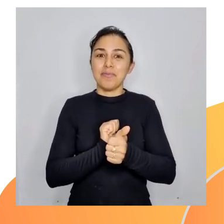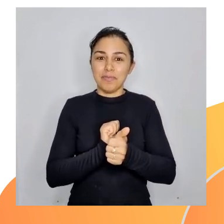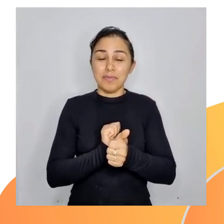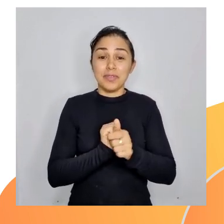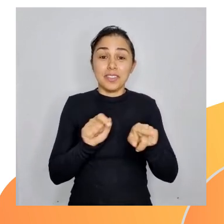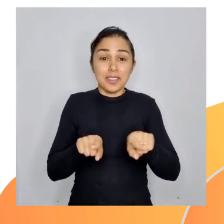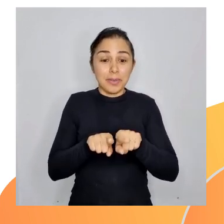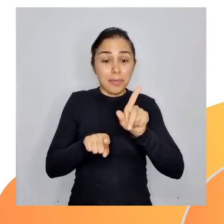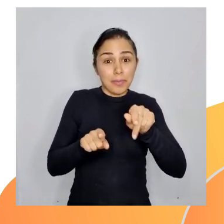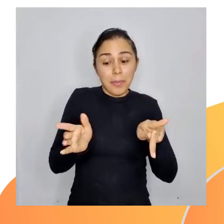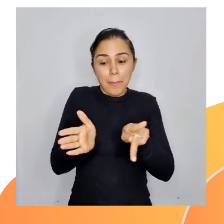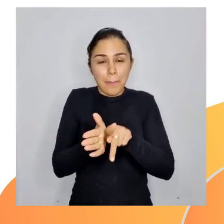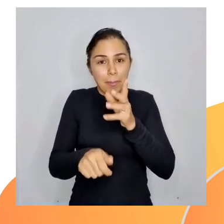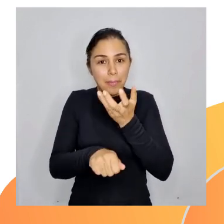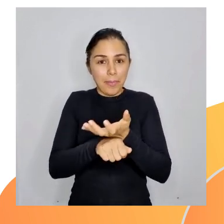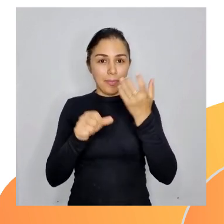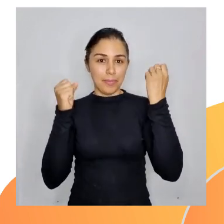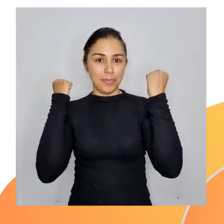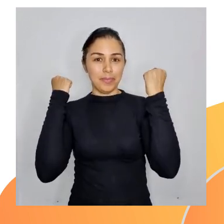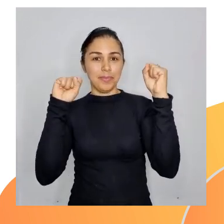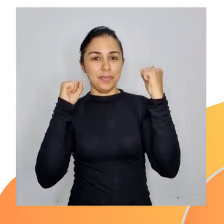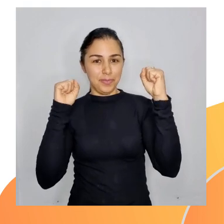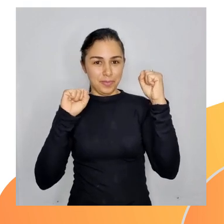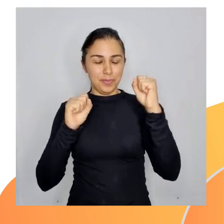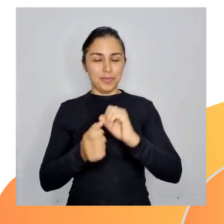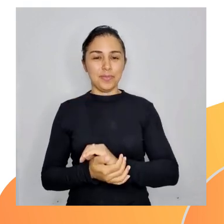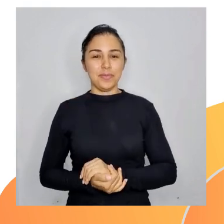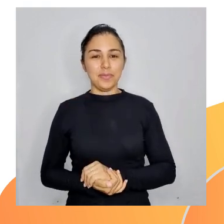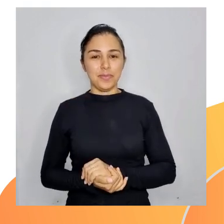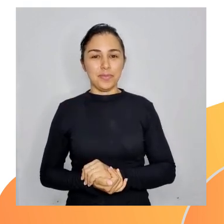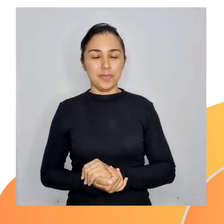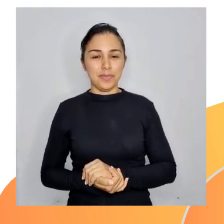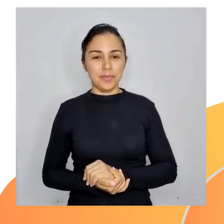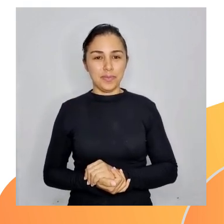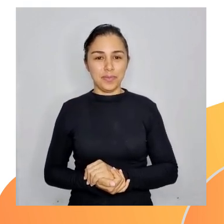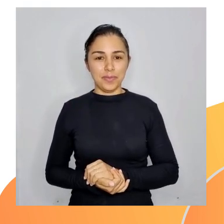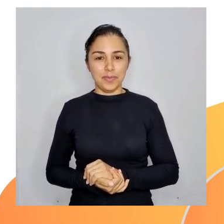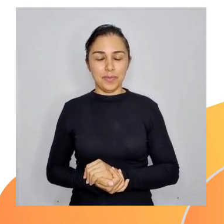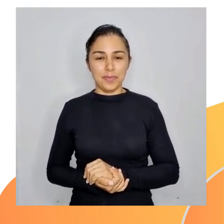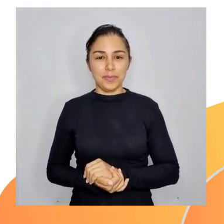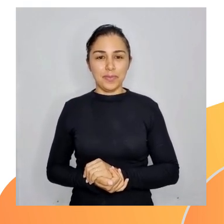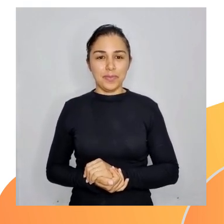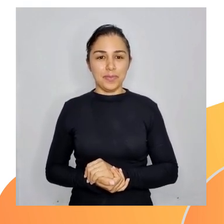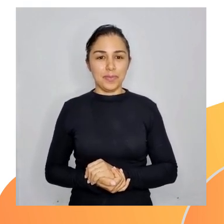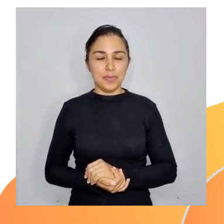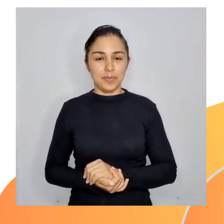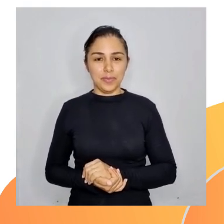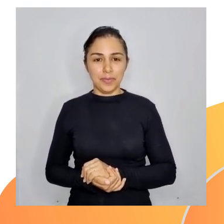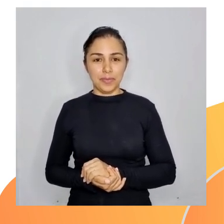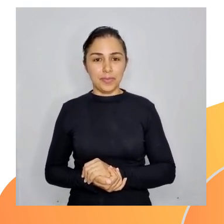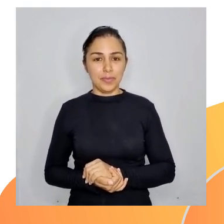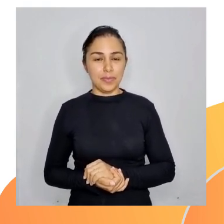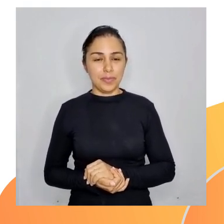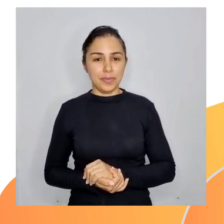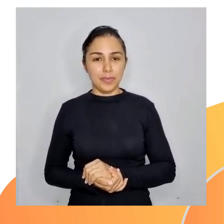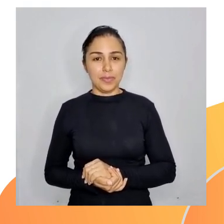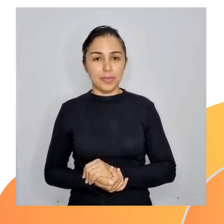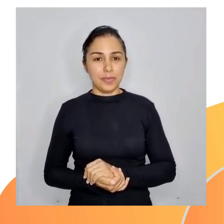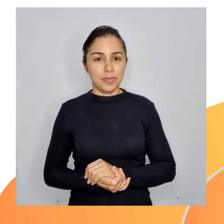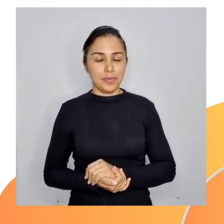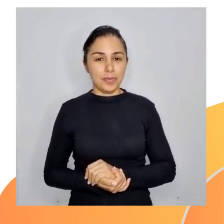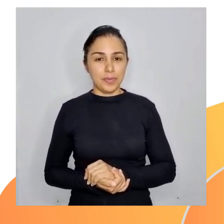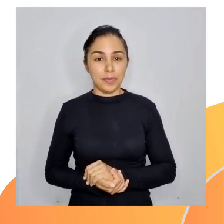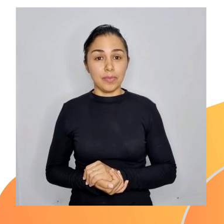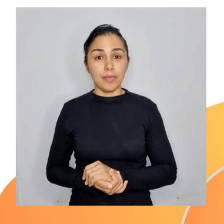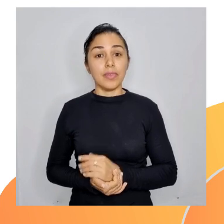que a educação física tem a oportunidade de proporcionar para cada um de nós. Então vamos lá. Pessoal,